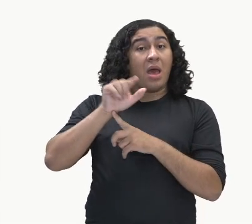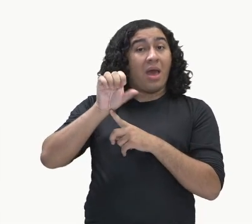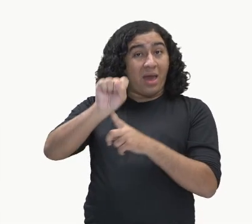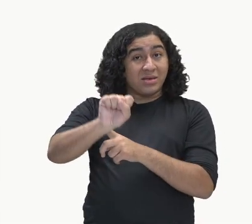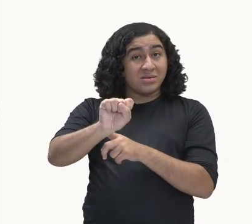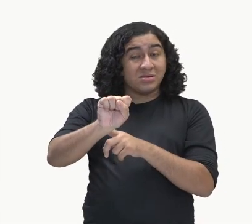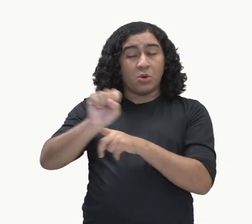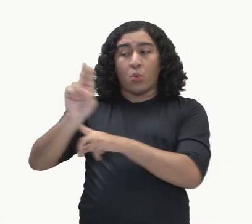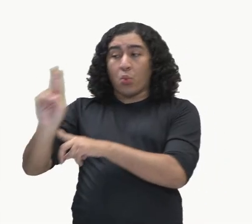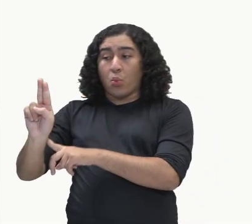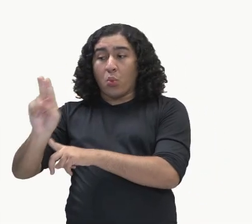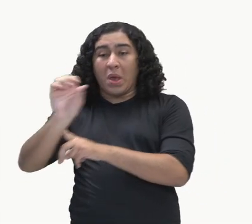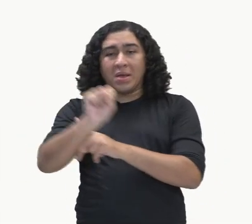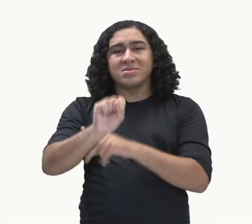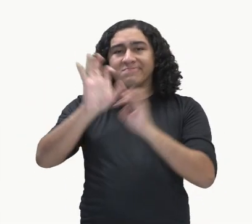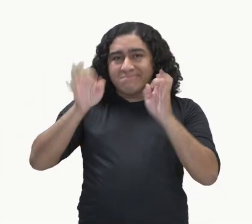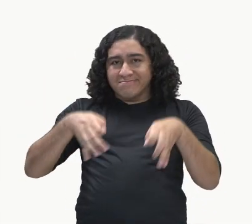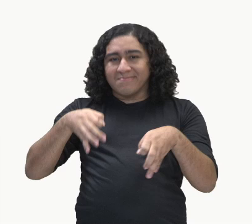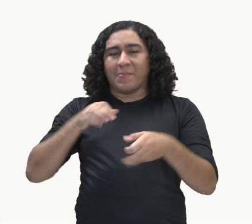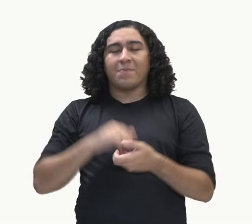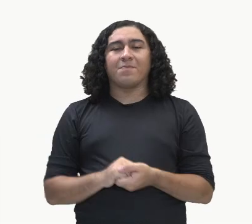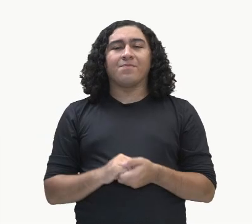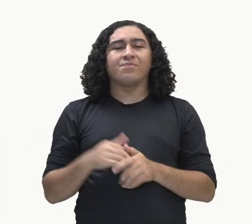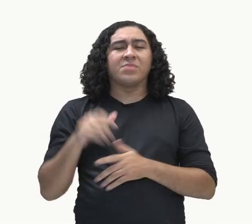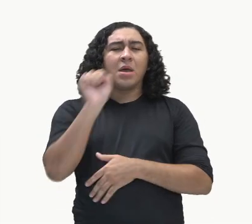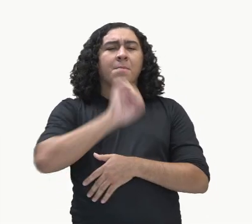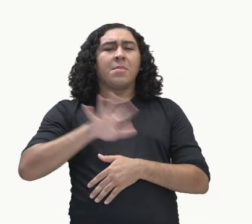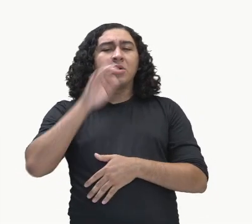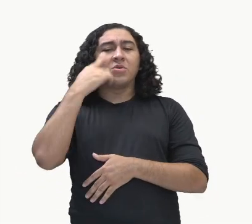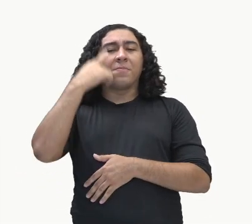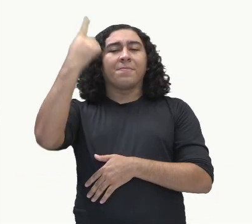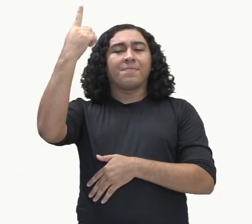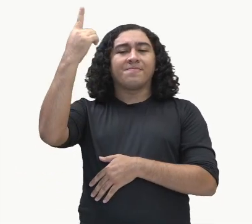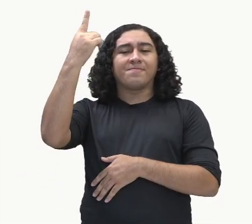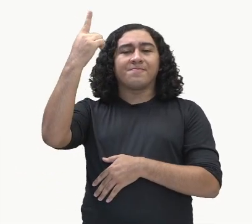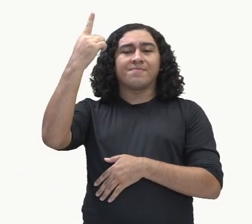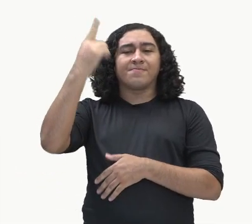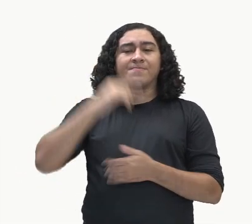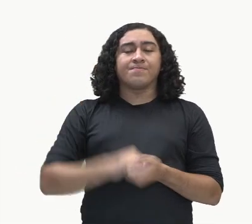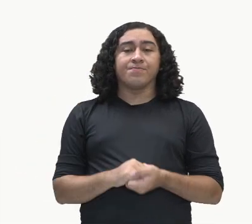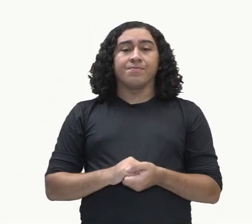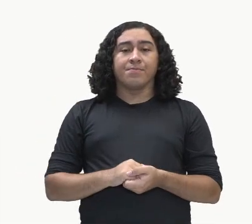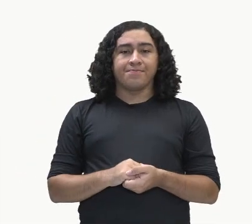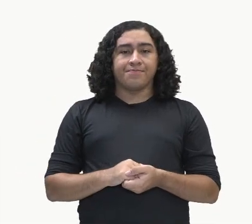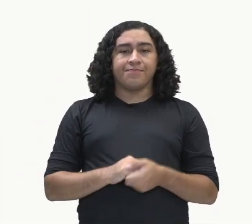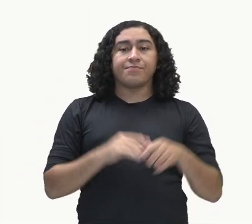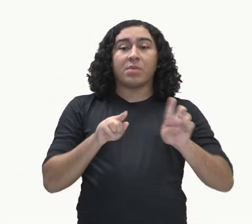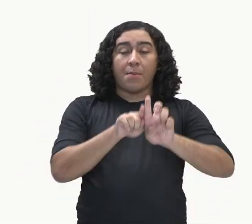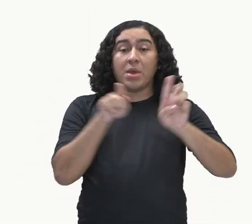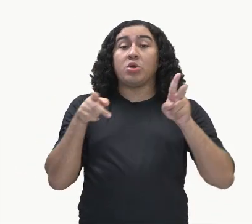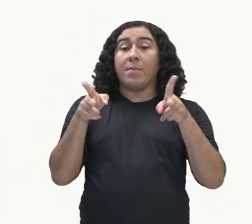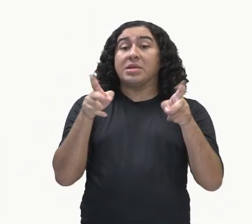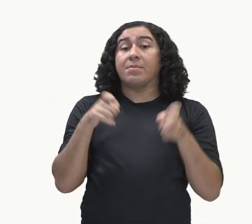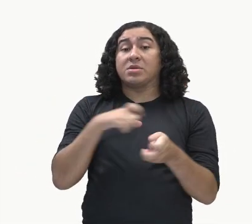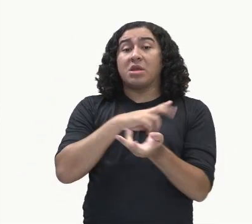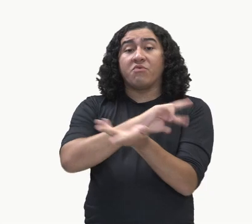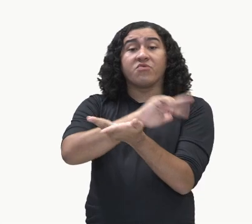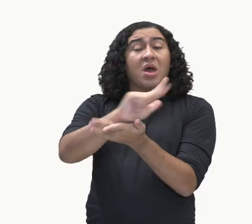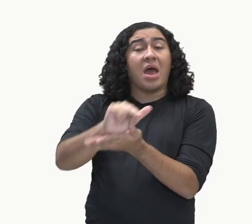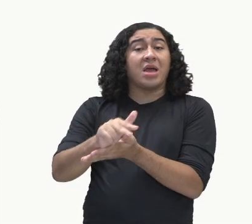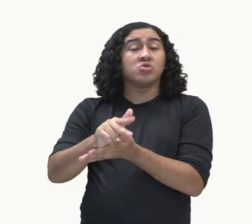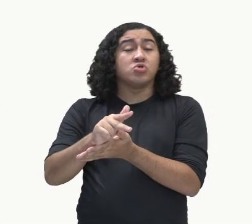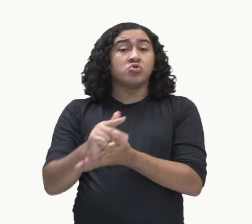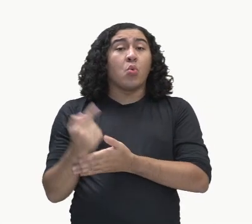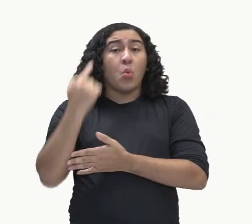que a imagem deste mapa está falando o quê? Dos Estados Unidos, mas o detalhe é que tem rostos variados.